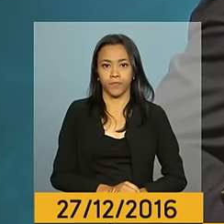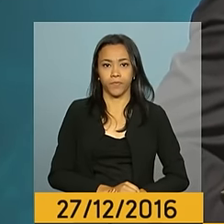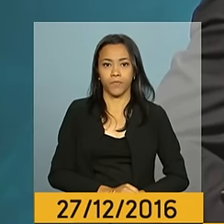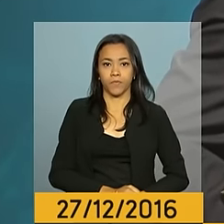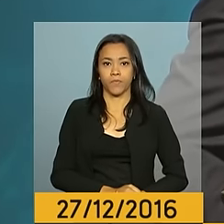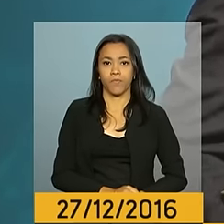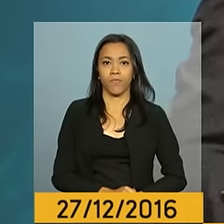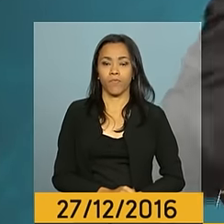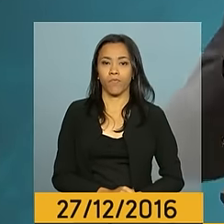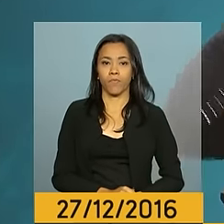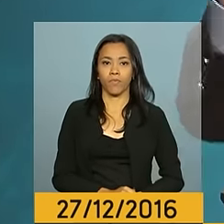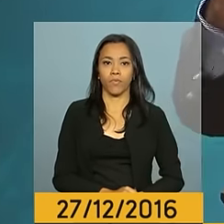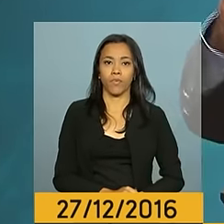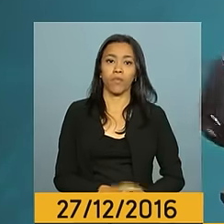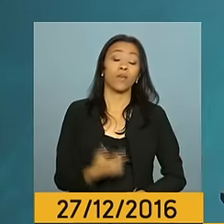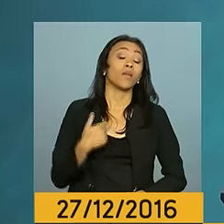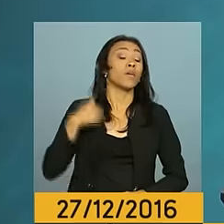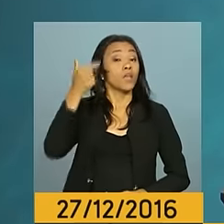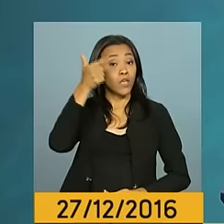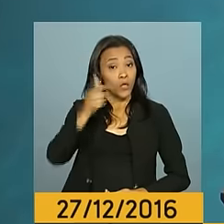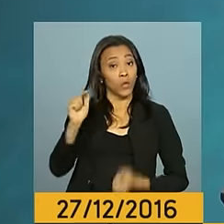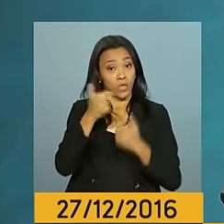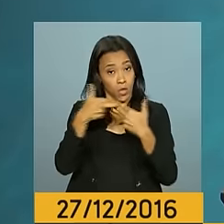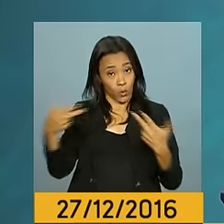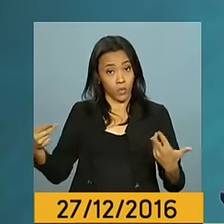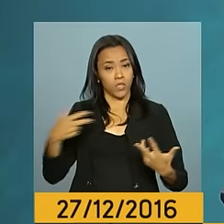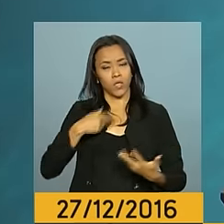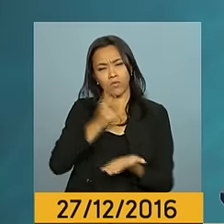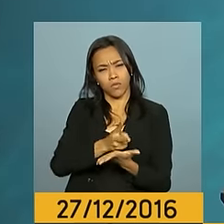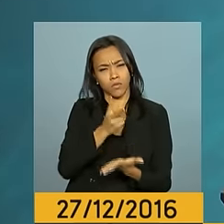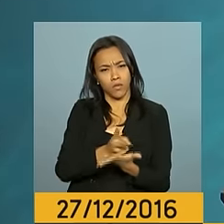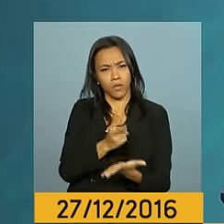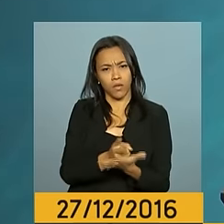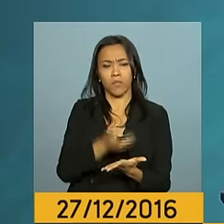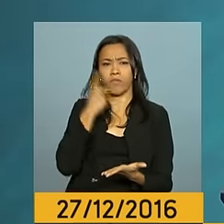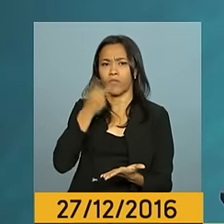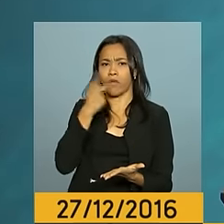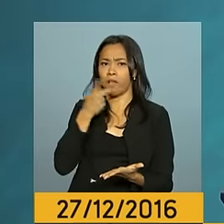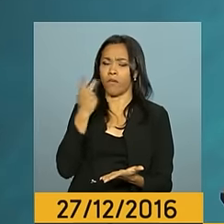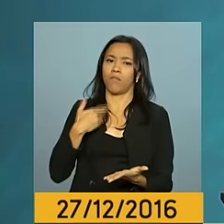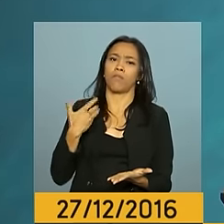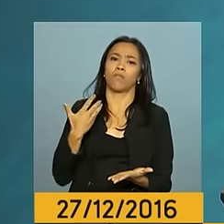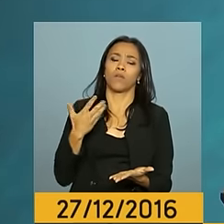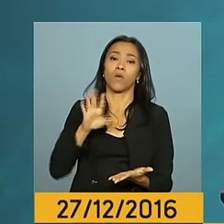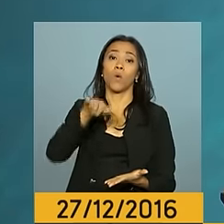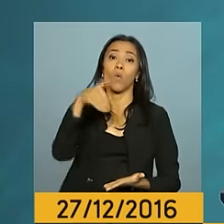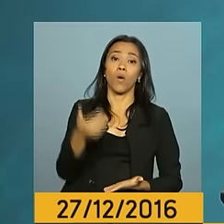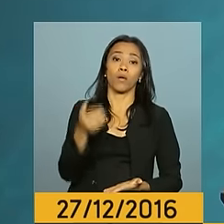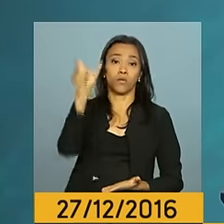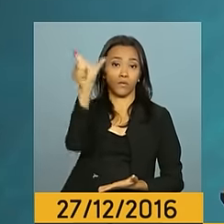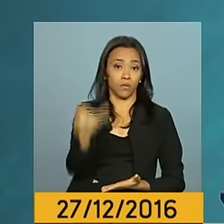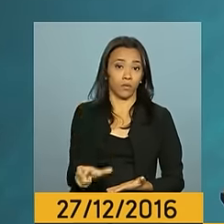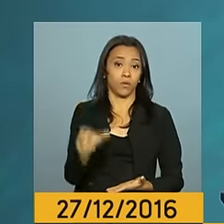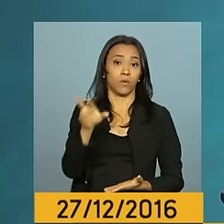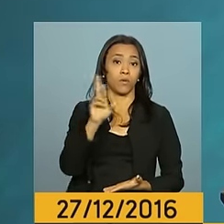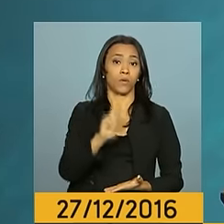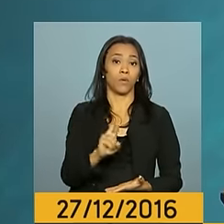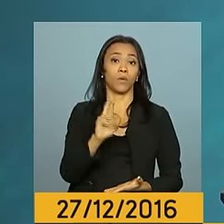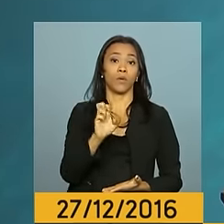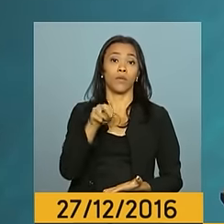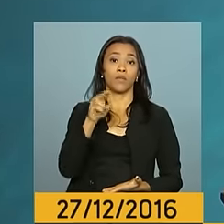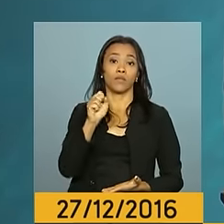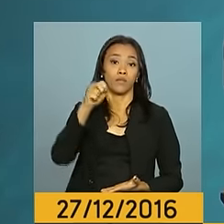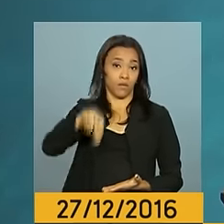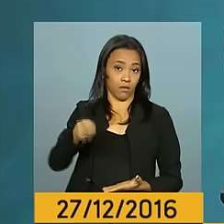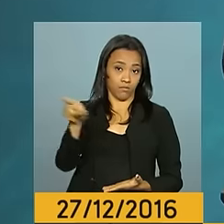Brasil e outra coisa que eu tenho dito ao longo do tempo quando Renan Governador Renan disse